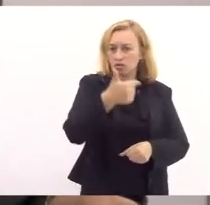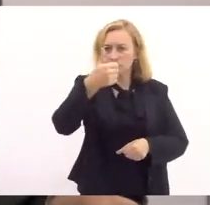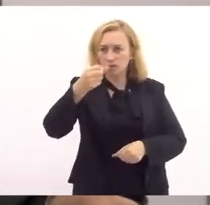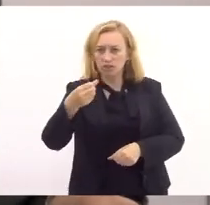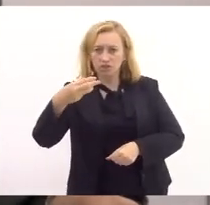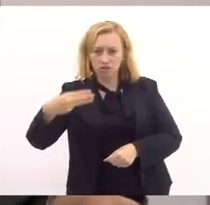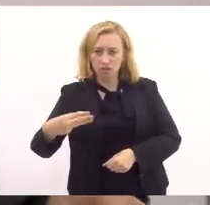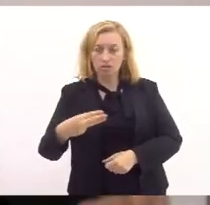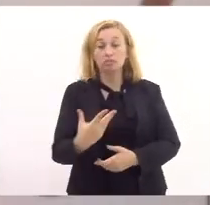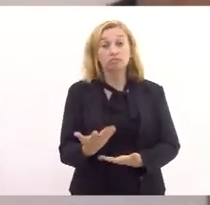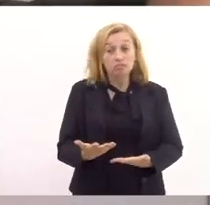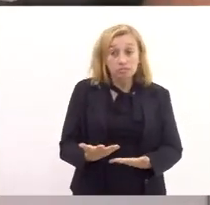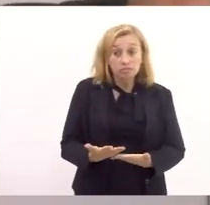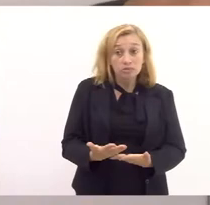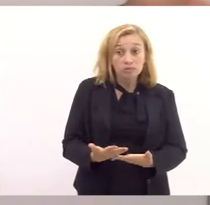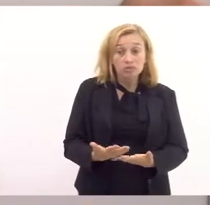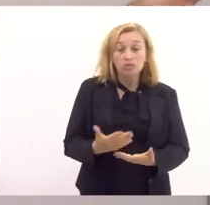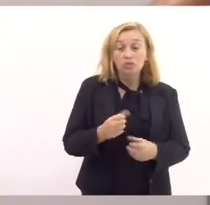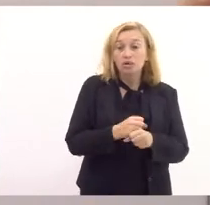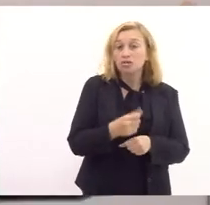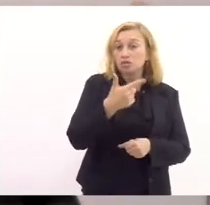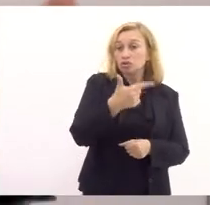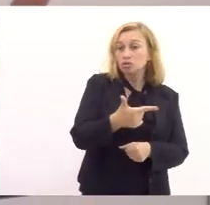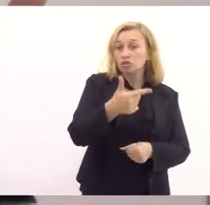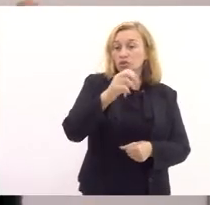2023. 2023,